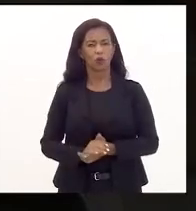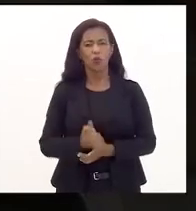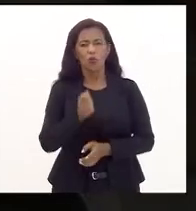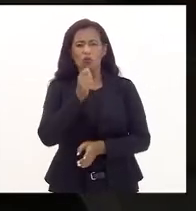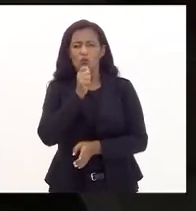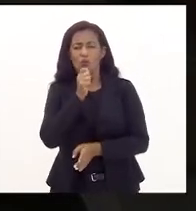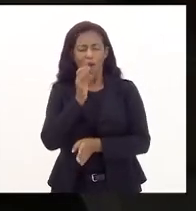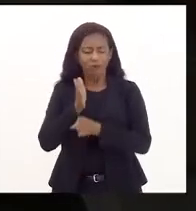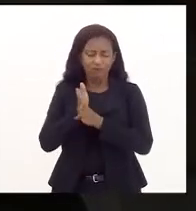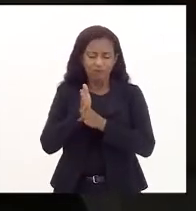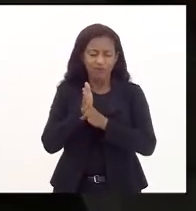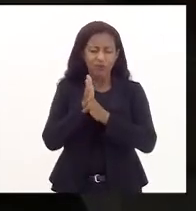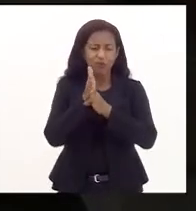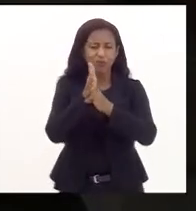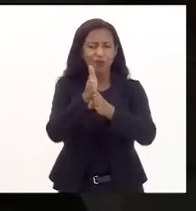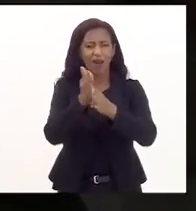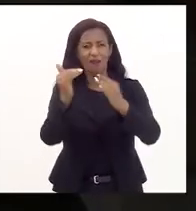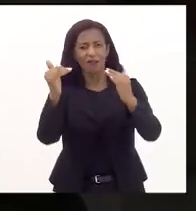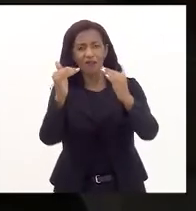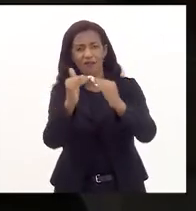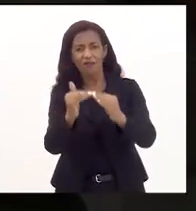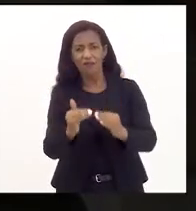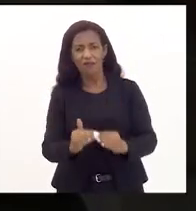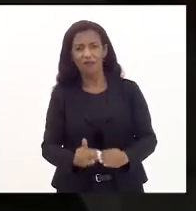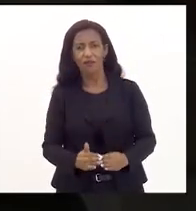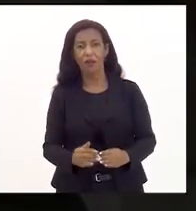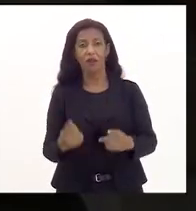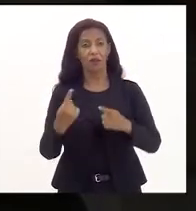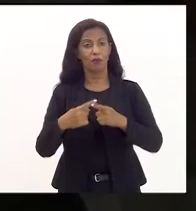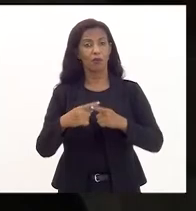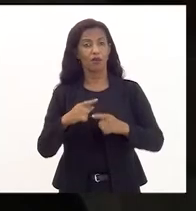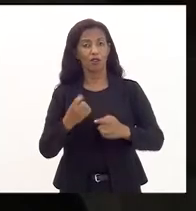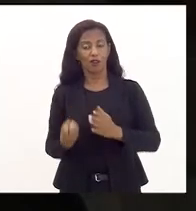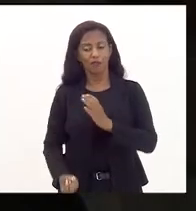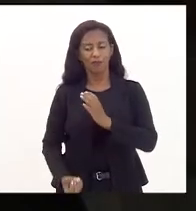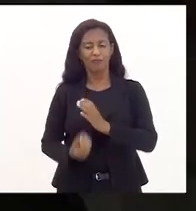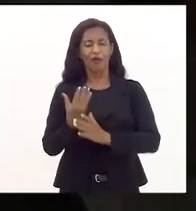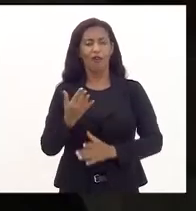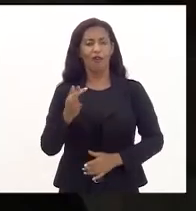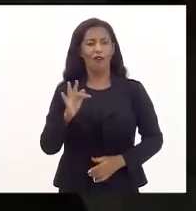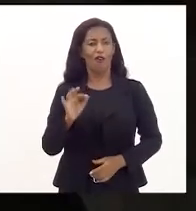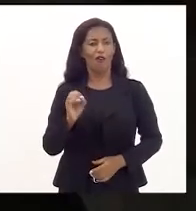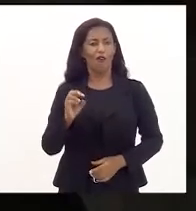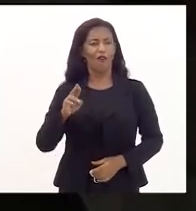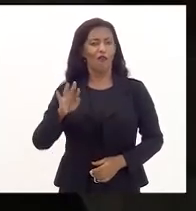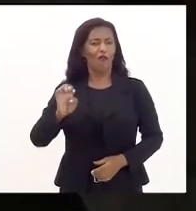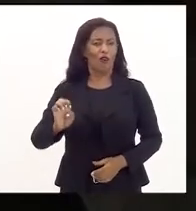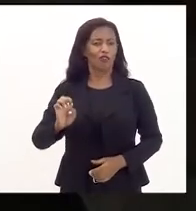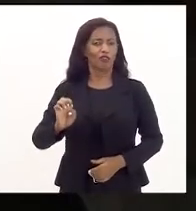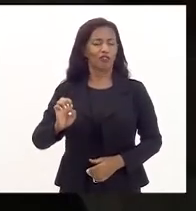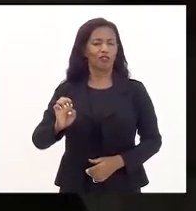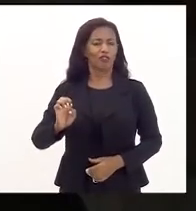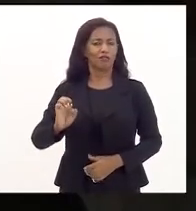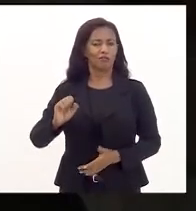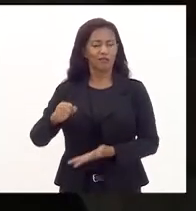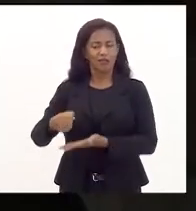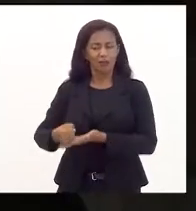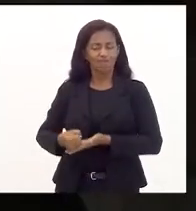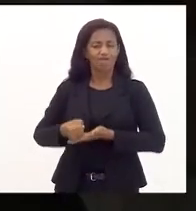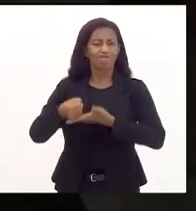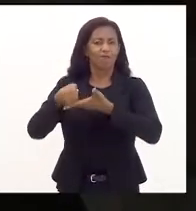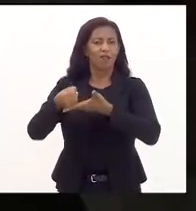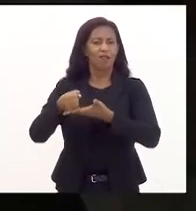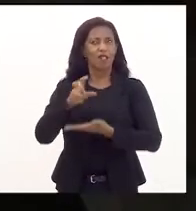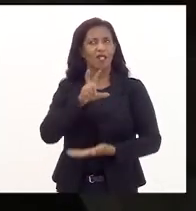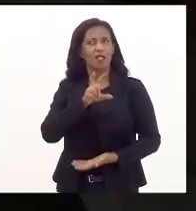favorável, porque recriamos o FOTE, que hoje nos assegura uns 500 milhões